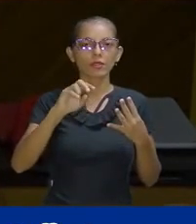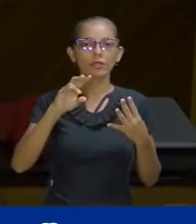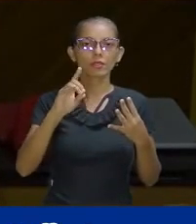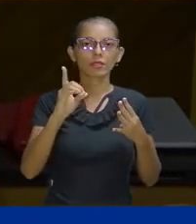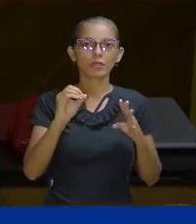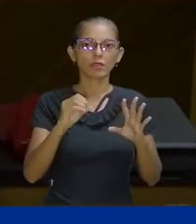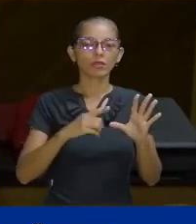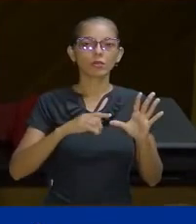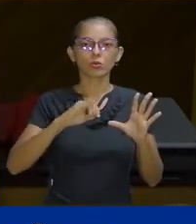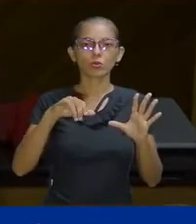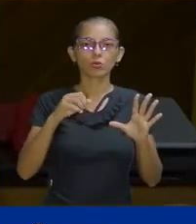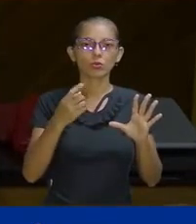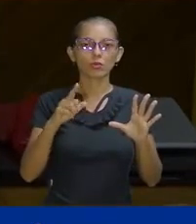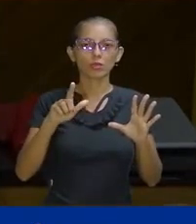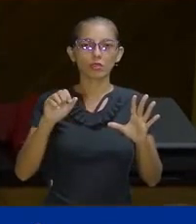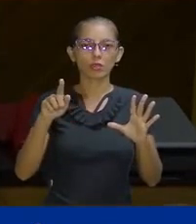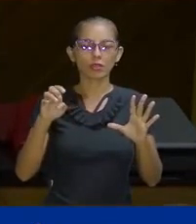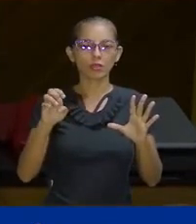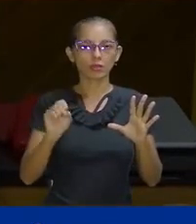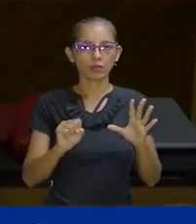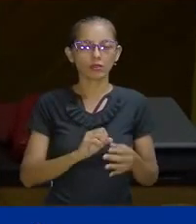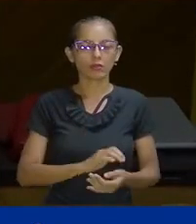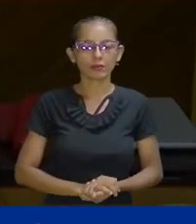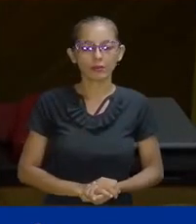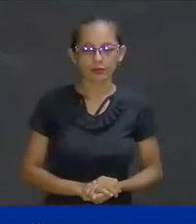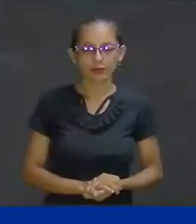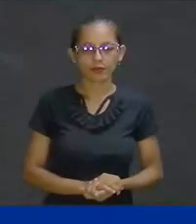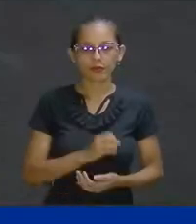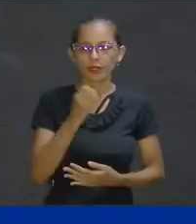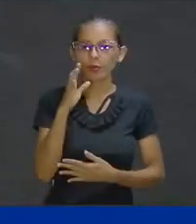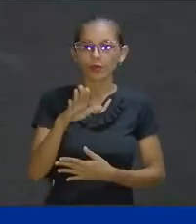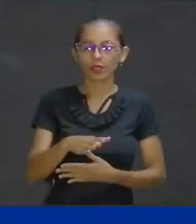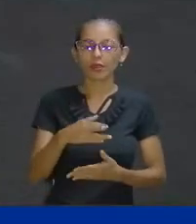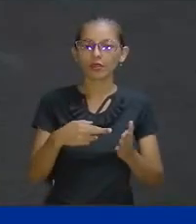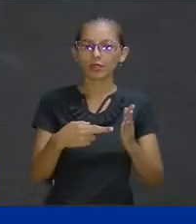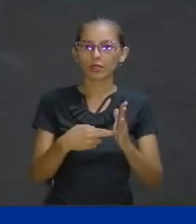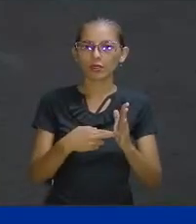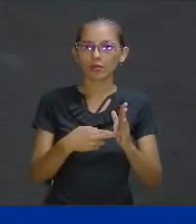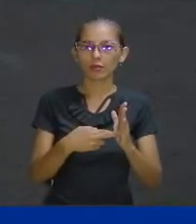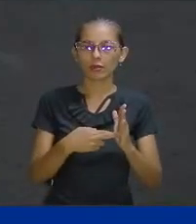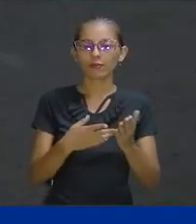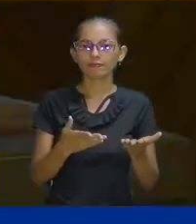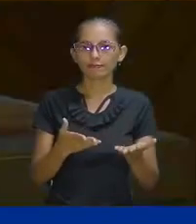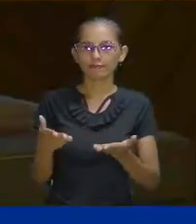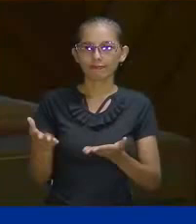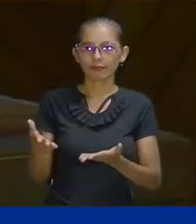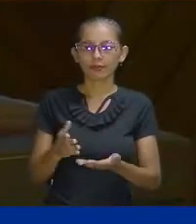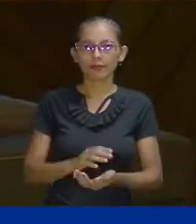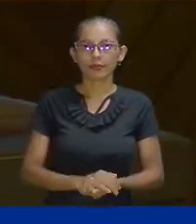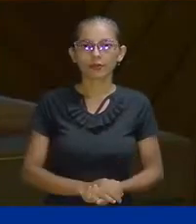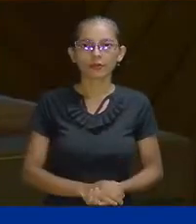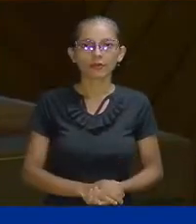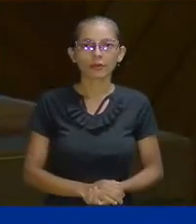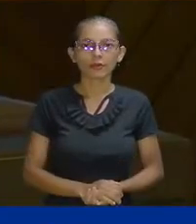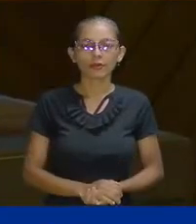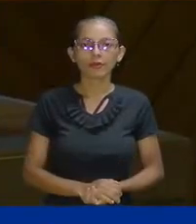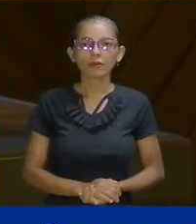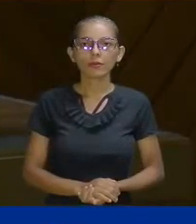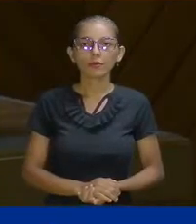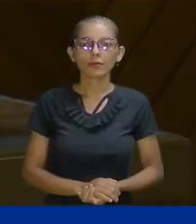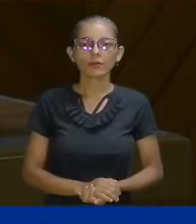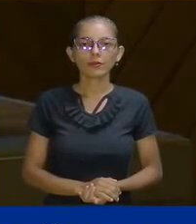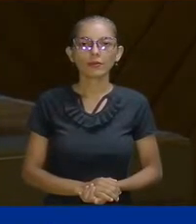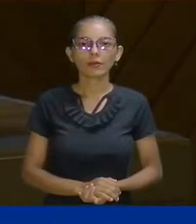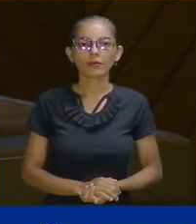João Lages. Ilustre relator, boa tarde, Vossa Excelência está com a palavra. Senhor presidente, ilustres pares, senhor